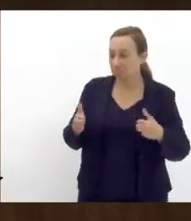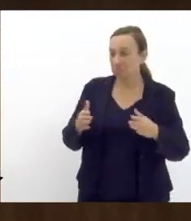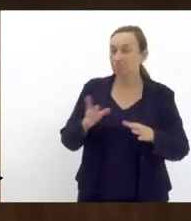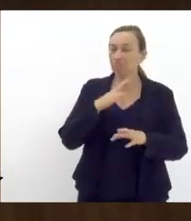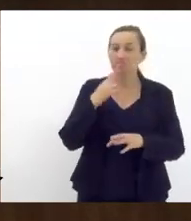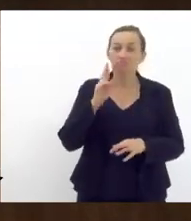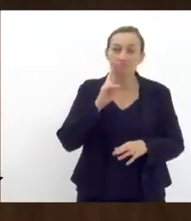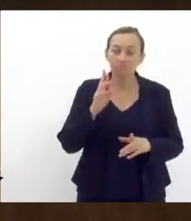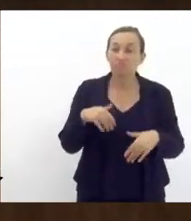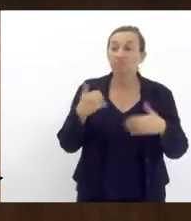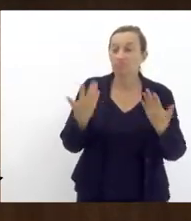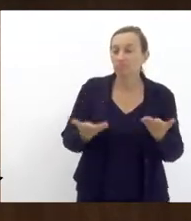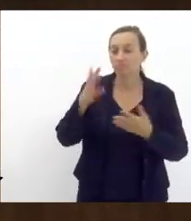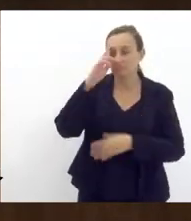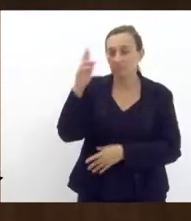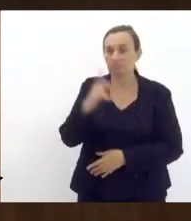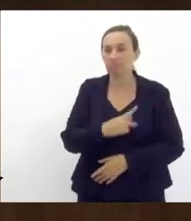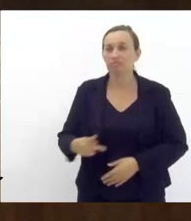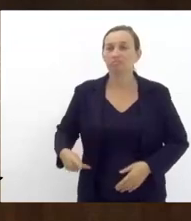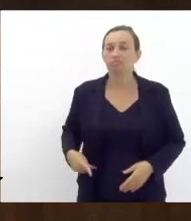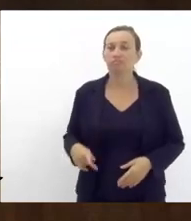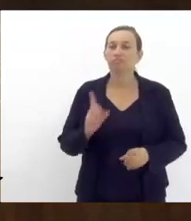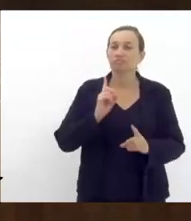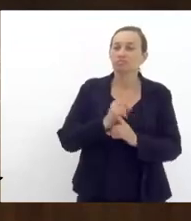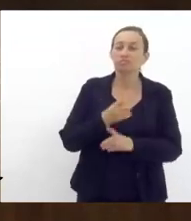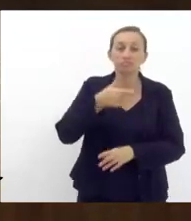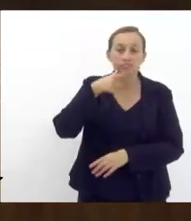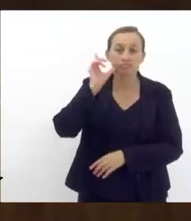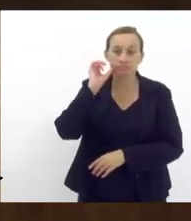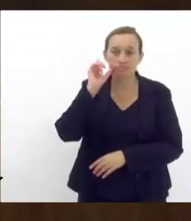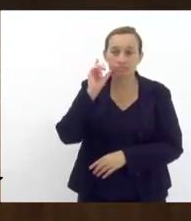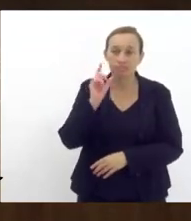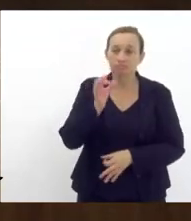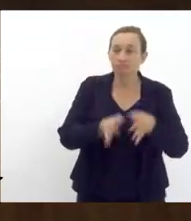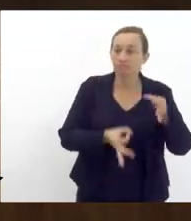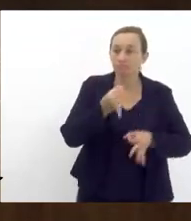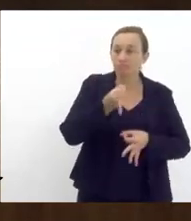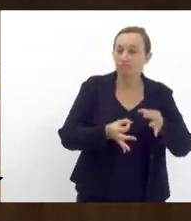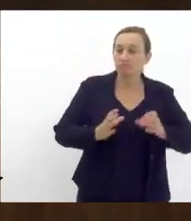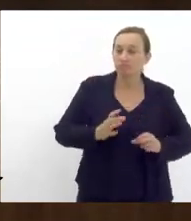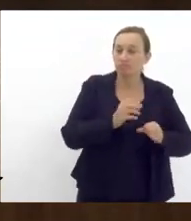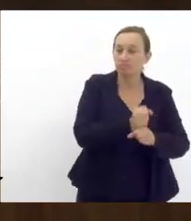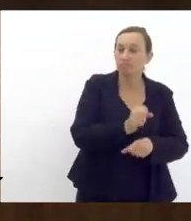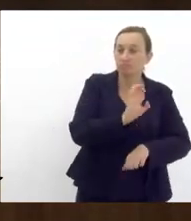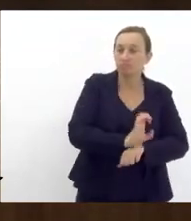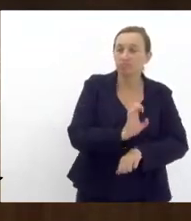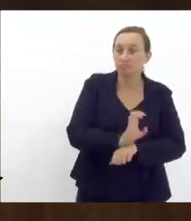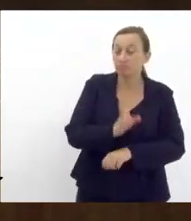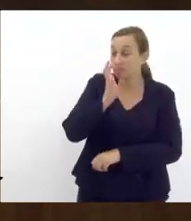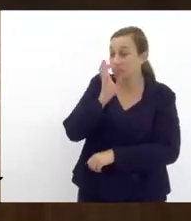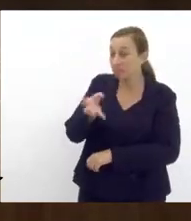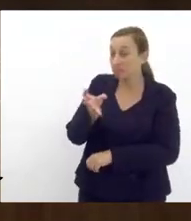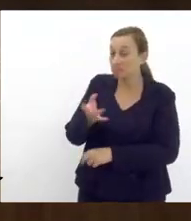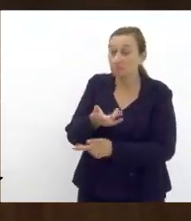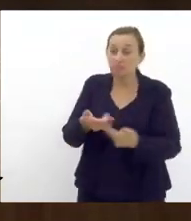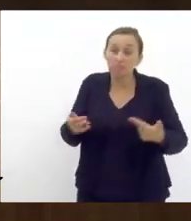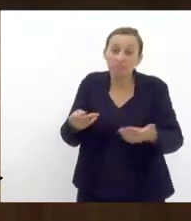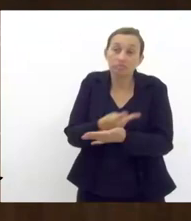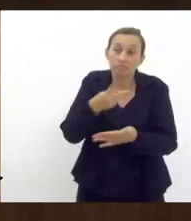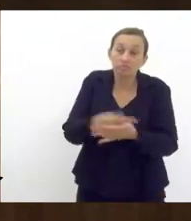restaurantes E aí senhor presidente encontramos ontem o Tribunal de Contas do Estado denunciou várias